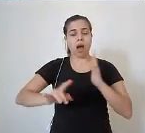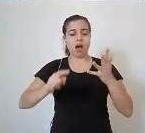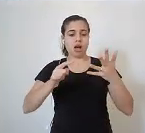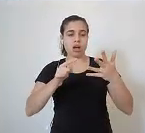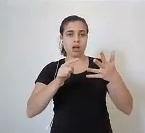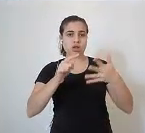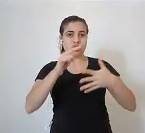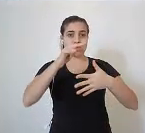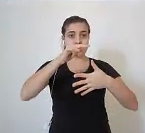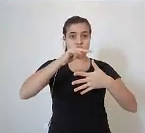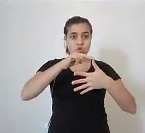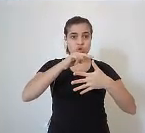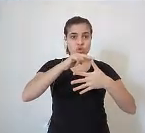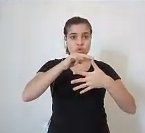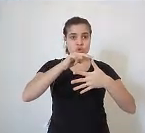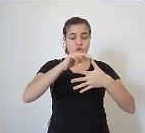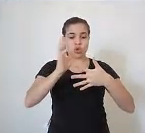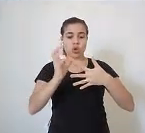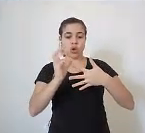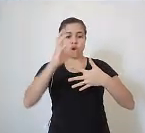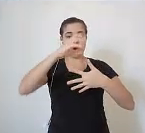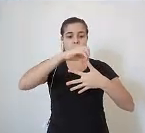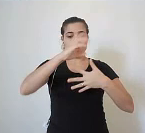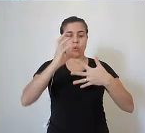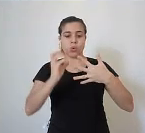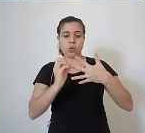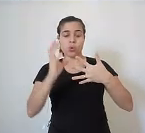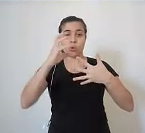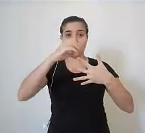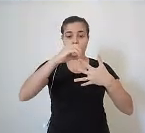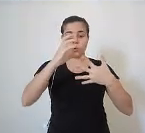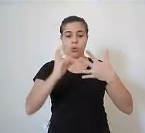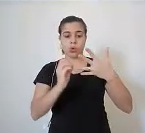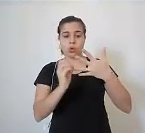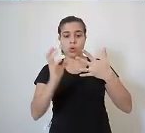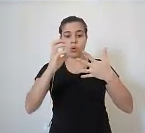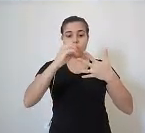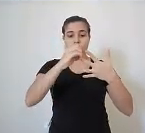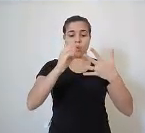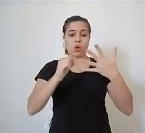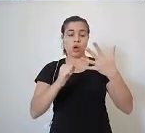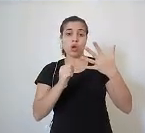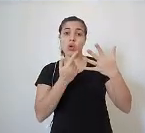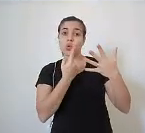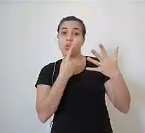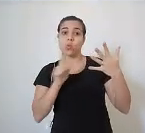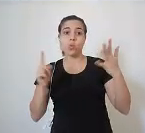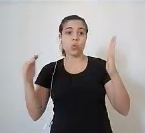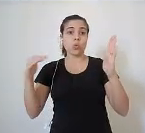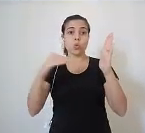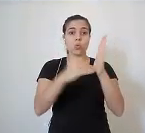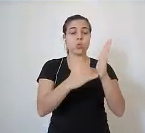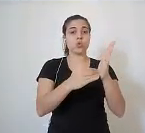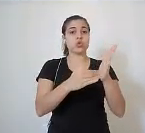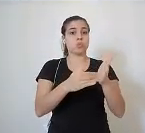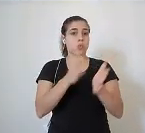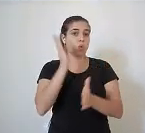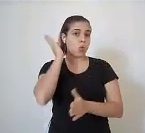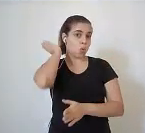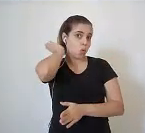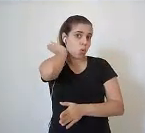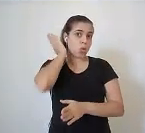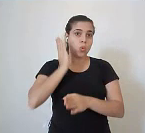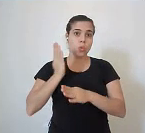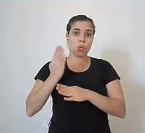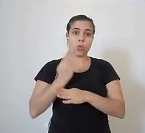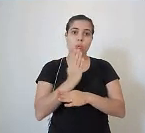de alimento para esse consumidor secundário, que é um peixe, que vai servir de alimento para esse outro peixe, consumidor terciário, e que está